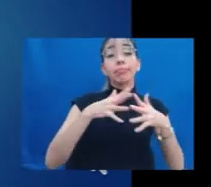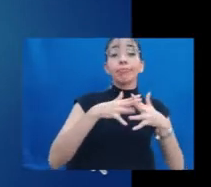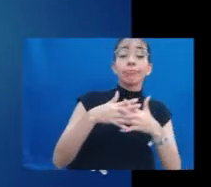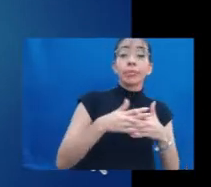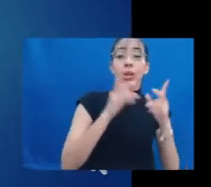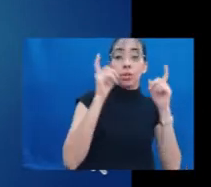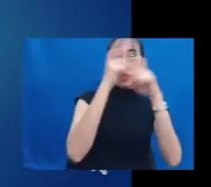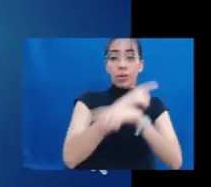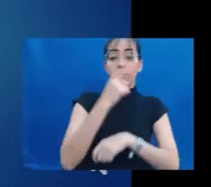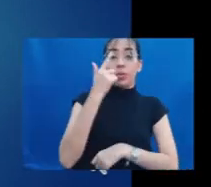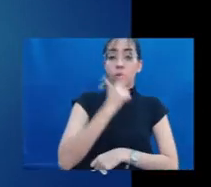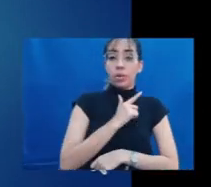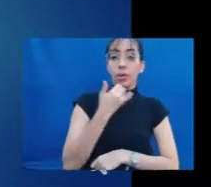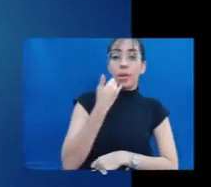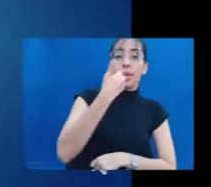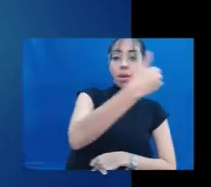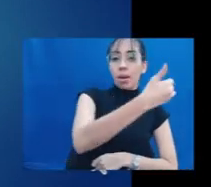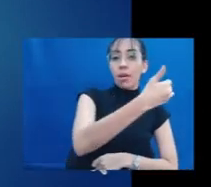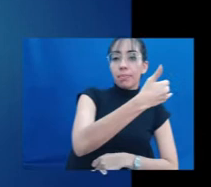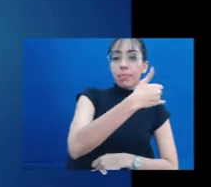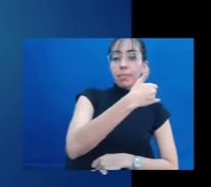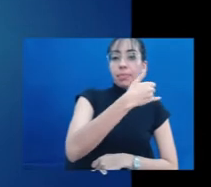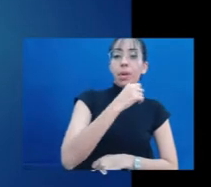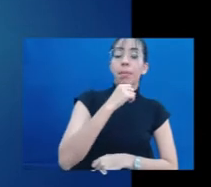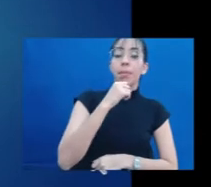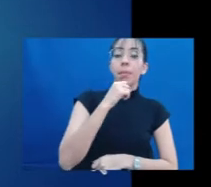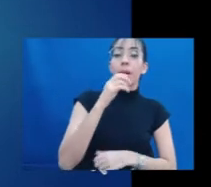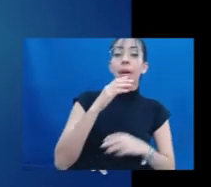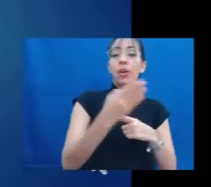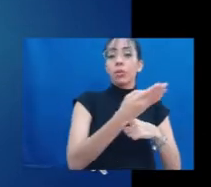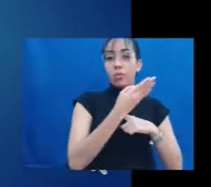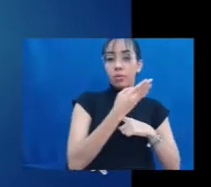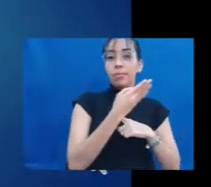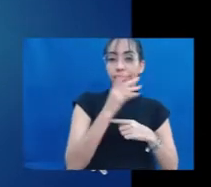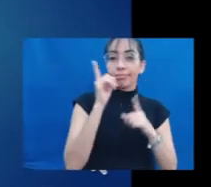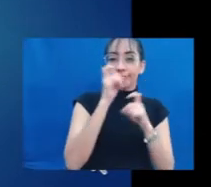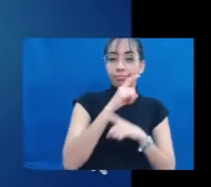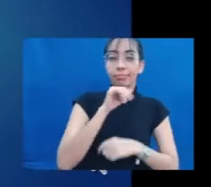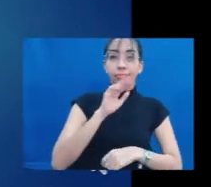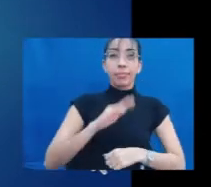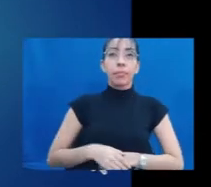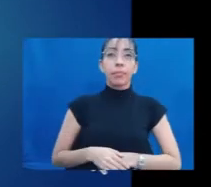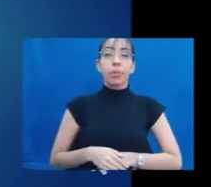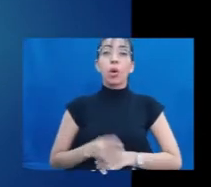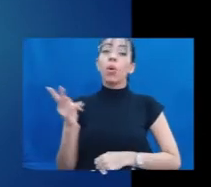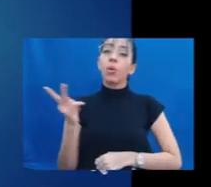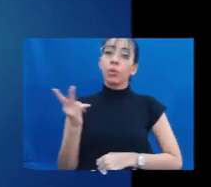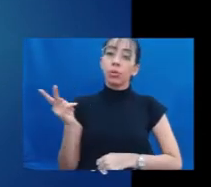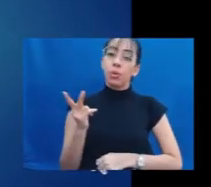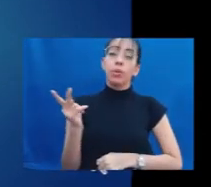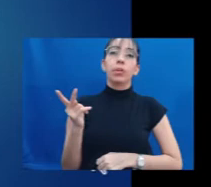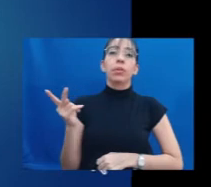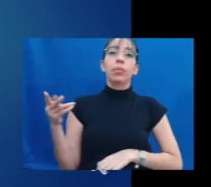período fora do período mais comum aí de trabalho em laboratórios. Bem, os estudantes eles foram atendidos no